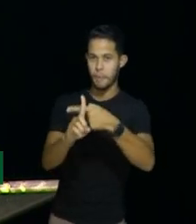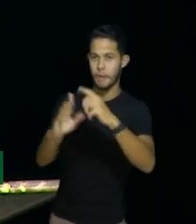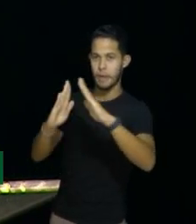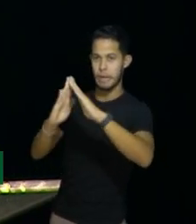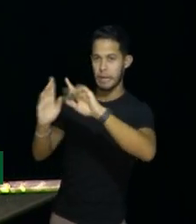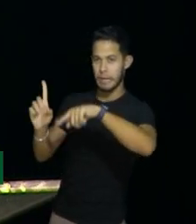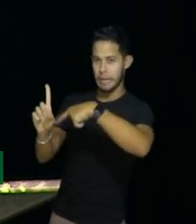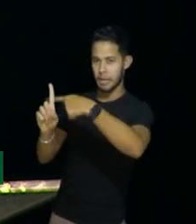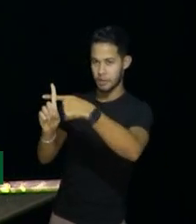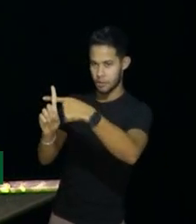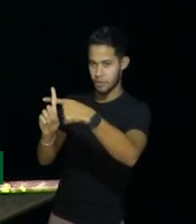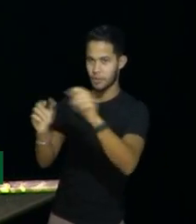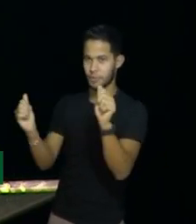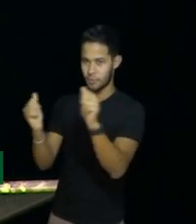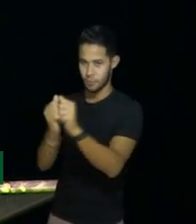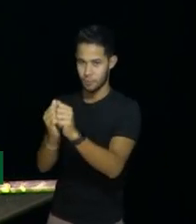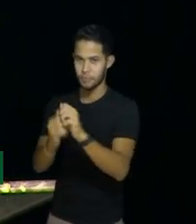Somos